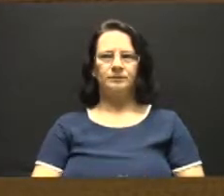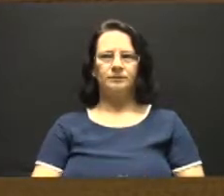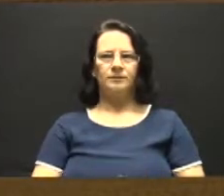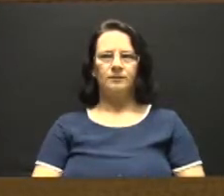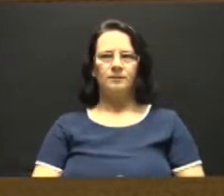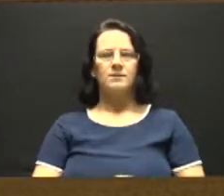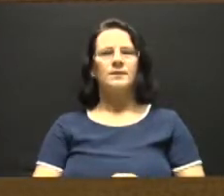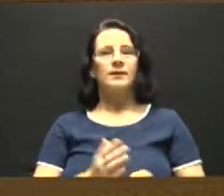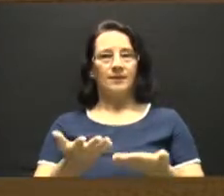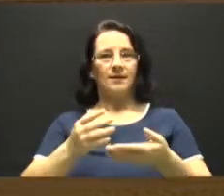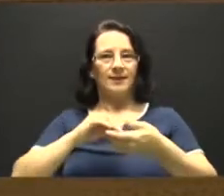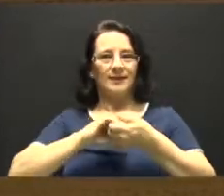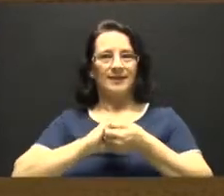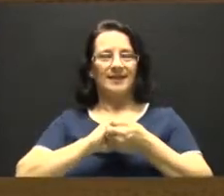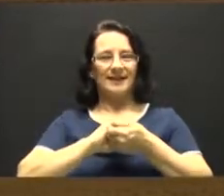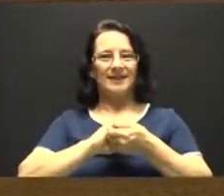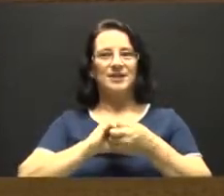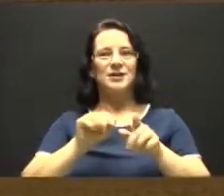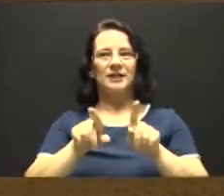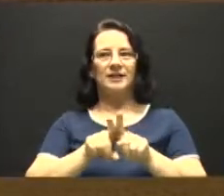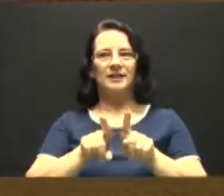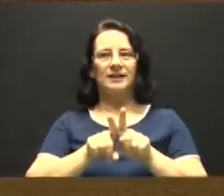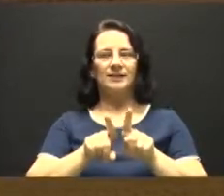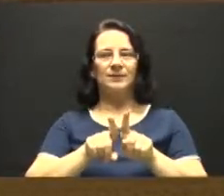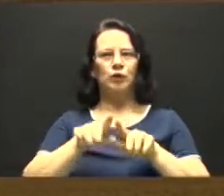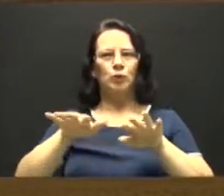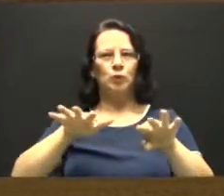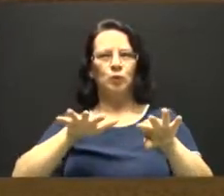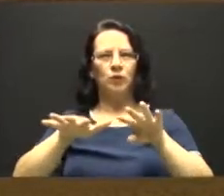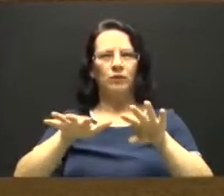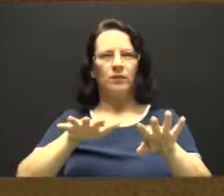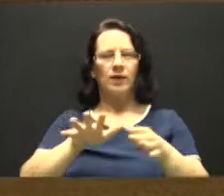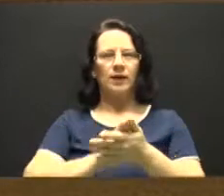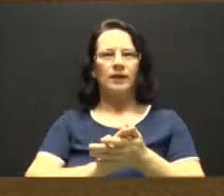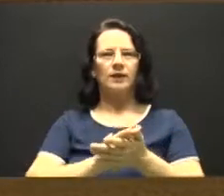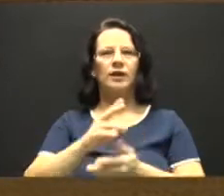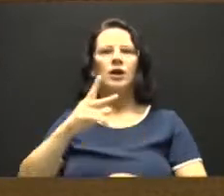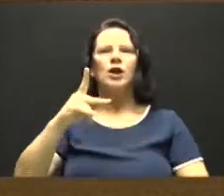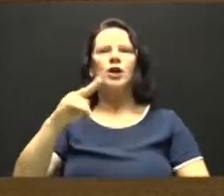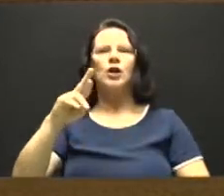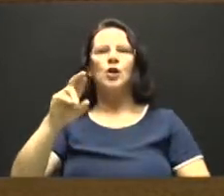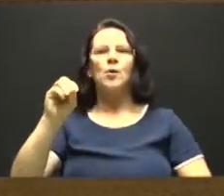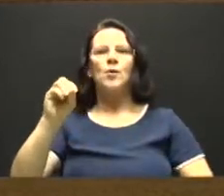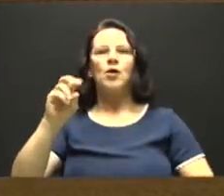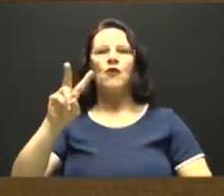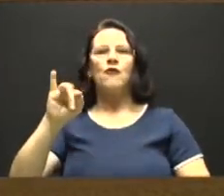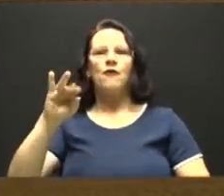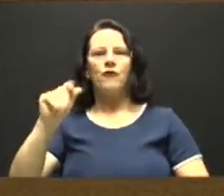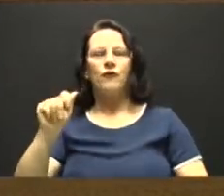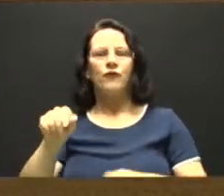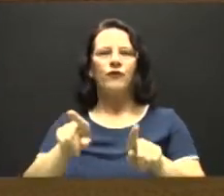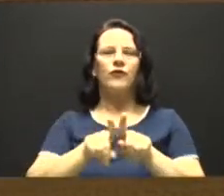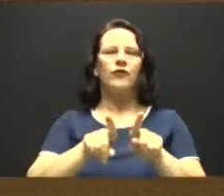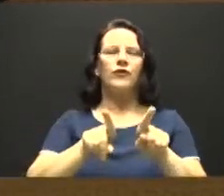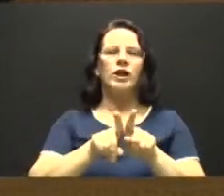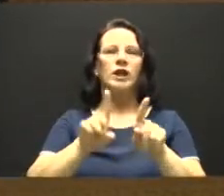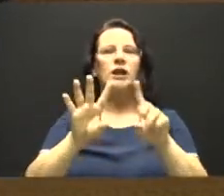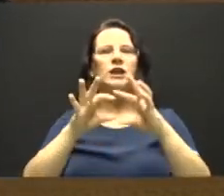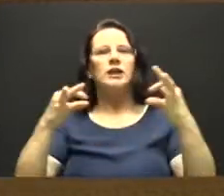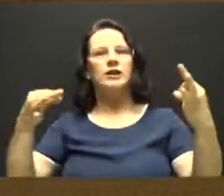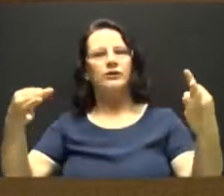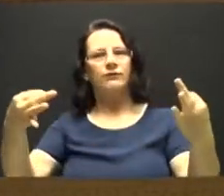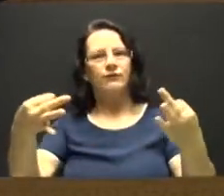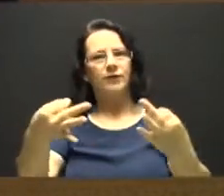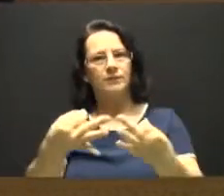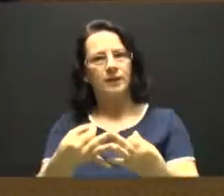quero também saudar e eu não posso deixar passar os movimentos pró-vida movimentos e pastorais familiar estamos